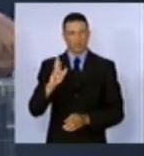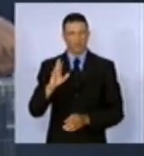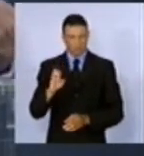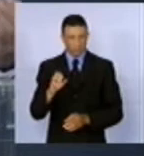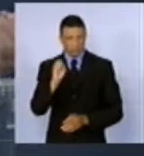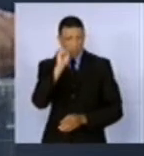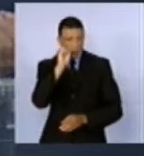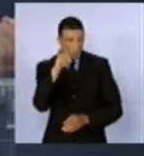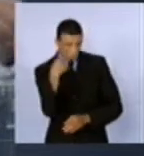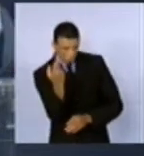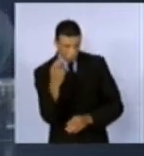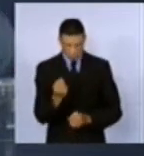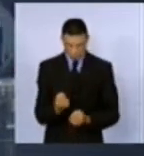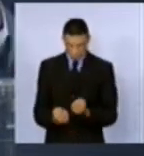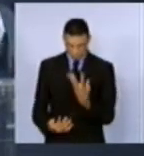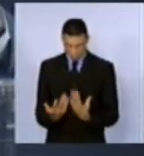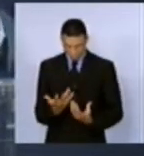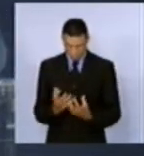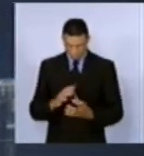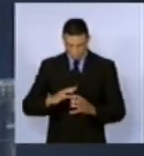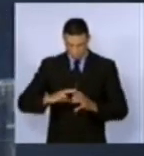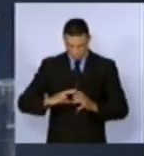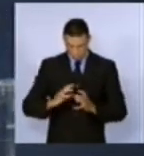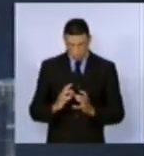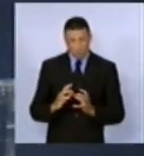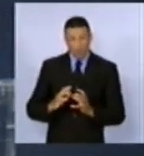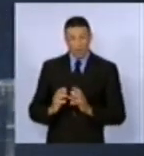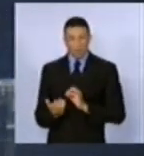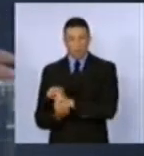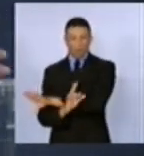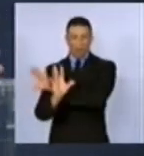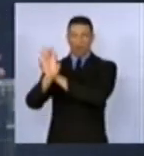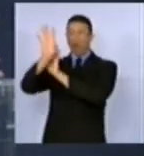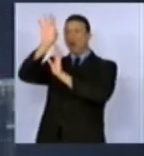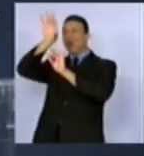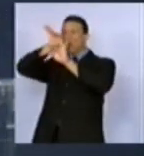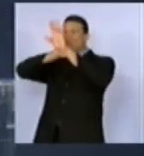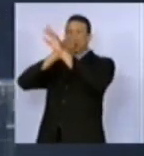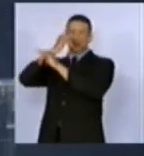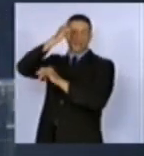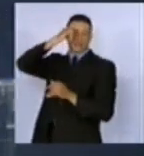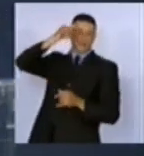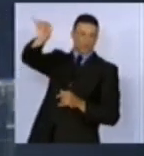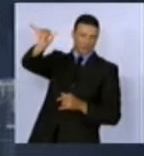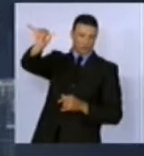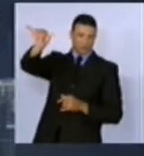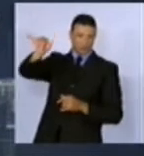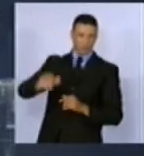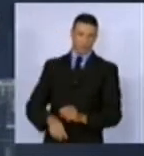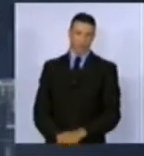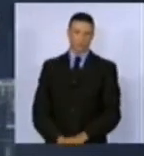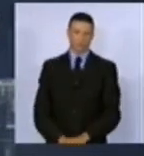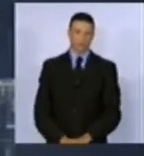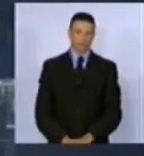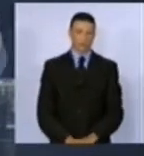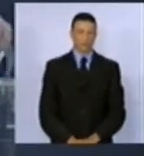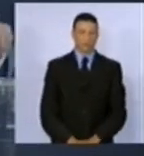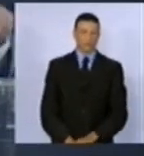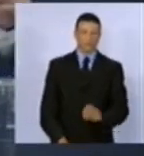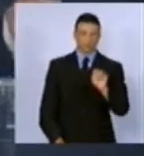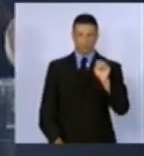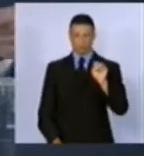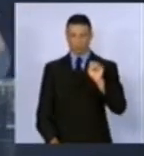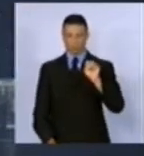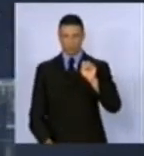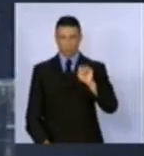nós queimarmos isso também é bom porque Vitor é efeito estufa e a se